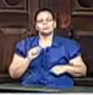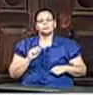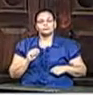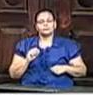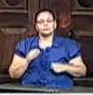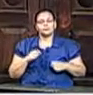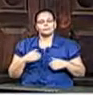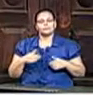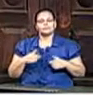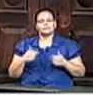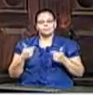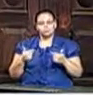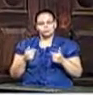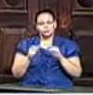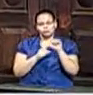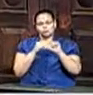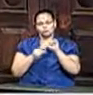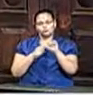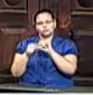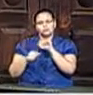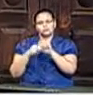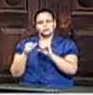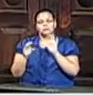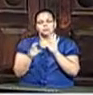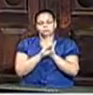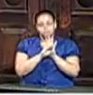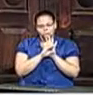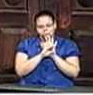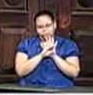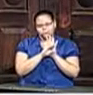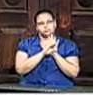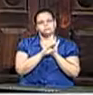promoveu mudanças na Constituição,